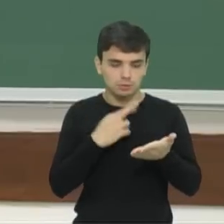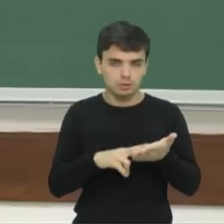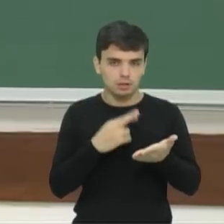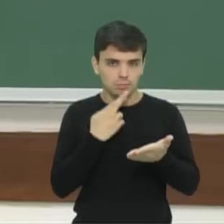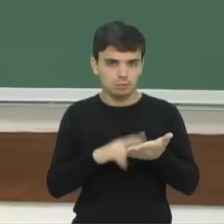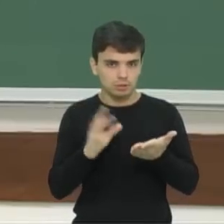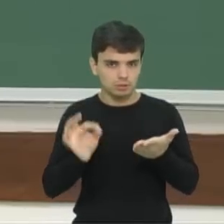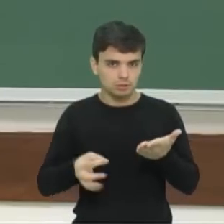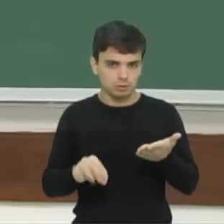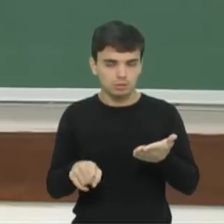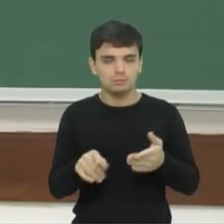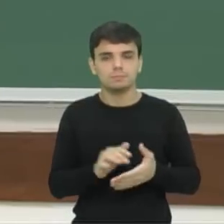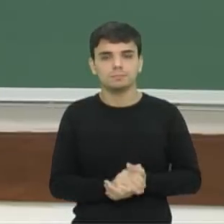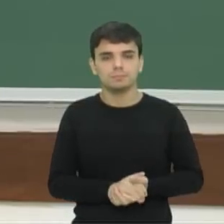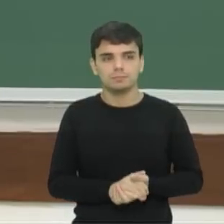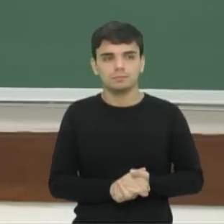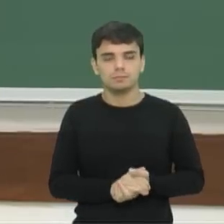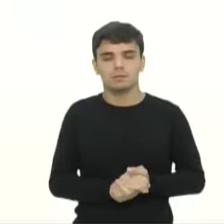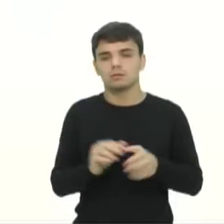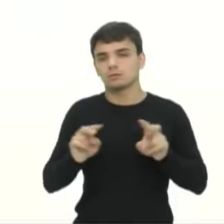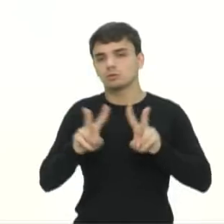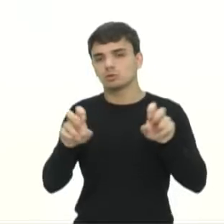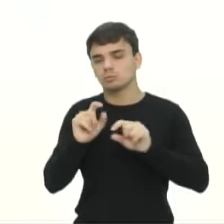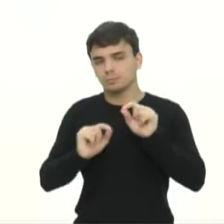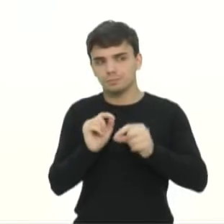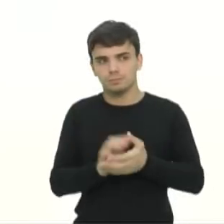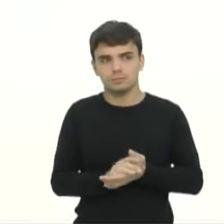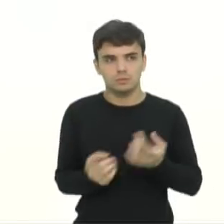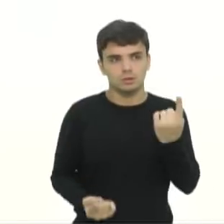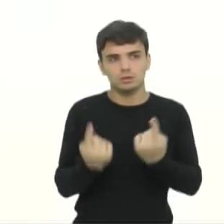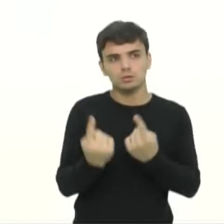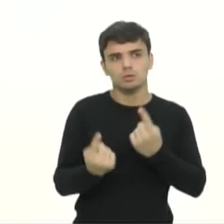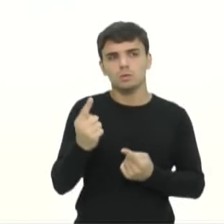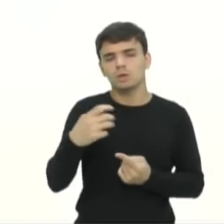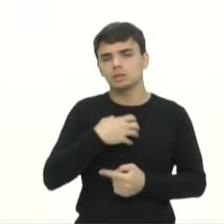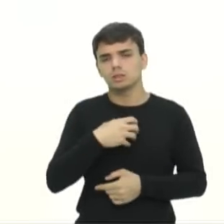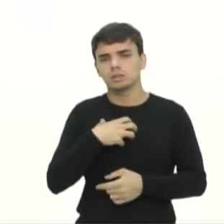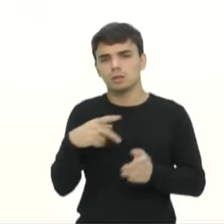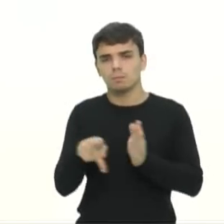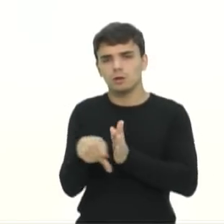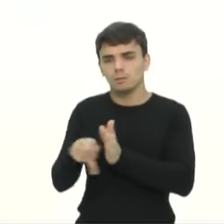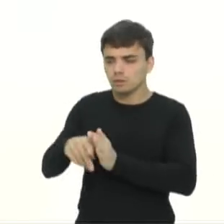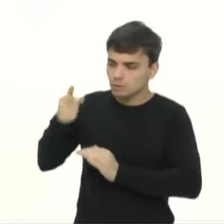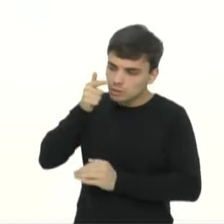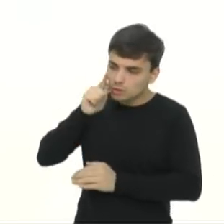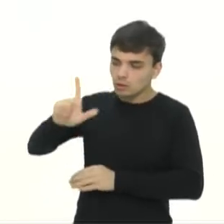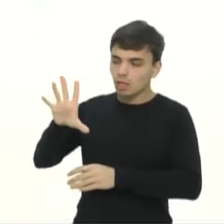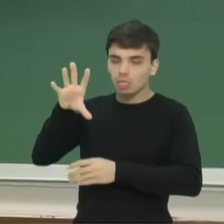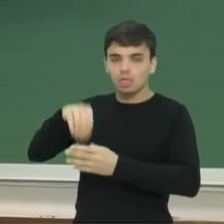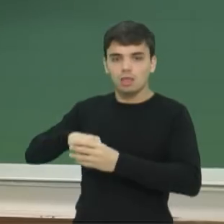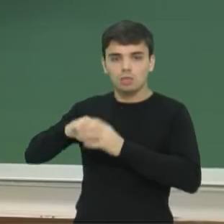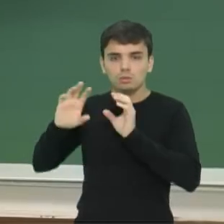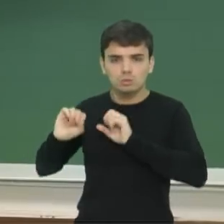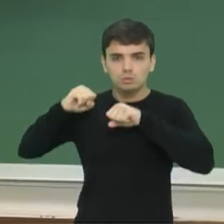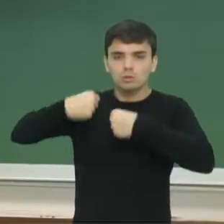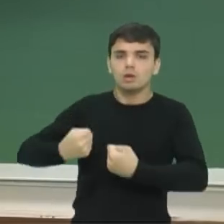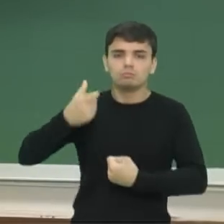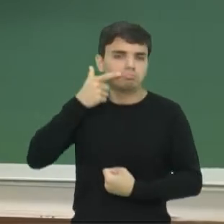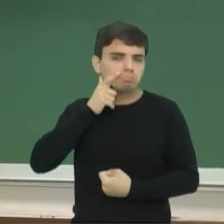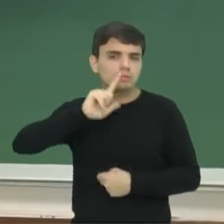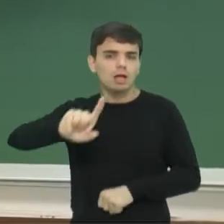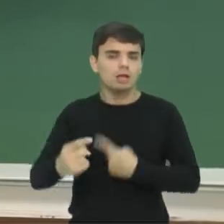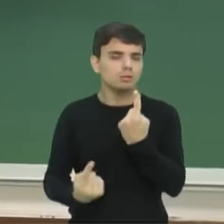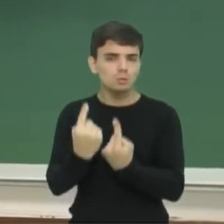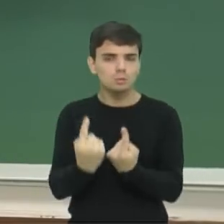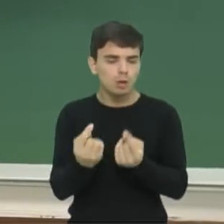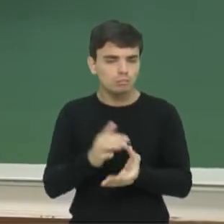lá, vamos devagar, né? Anotações no seu caderno que fala o quê? Quais as formas de se vencer no judô? Então quais são essas formas de se vencer